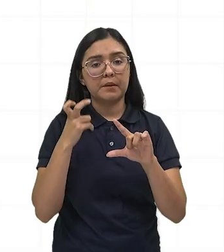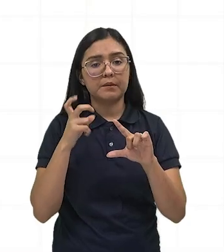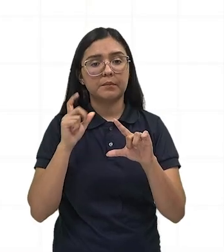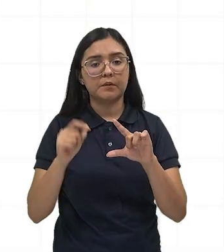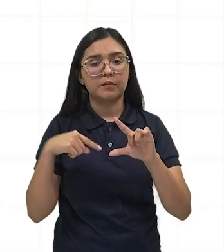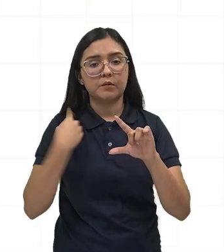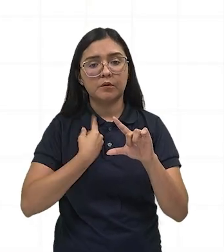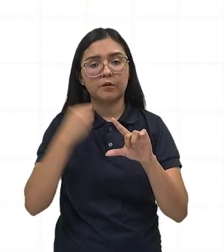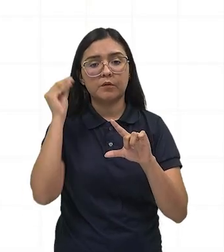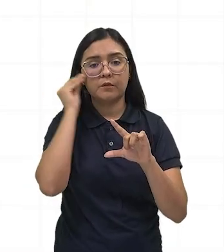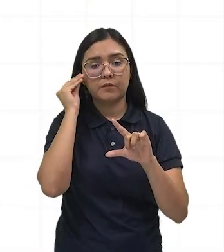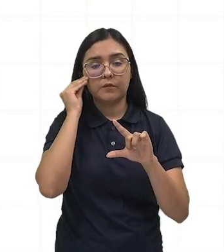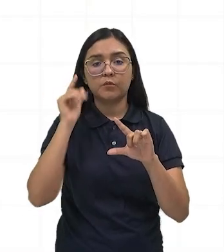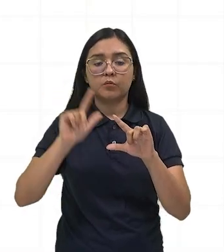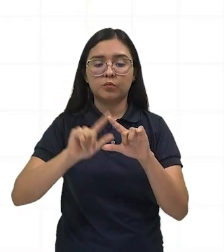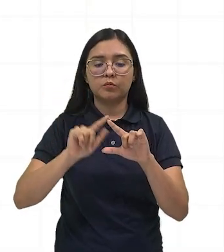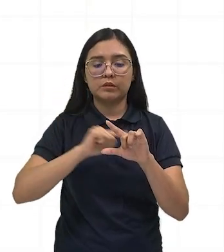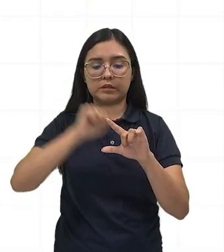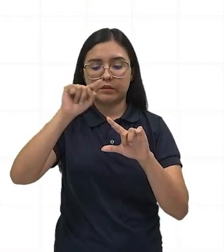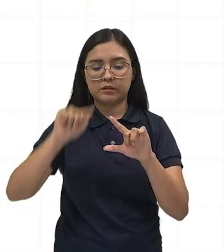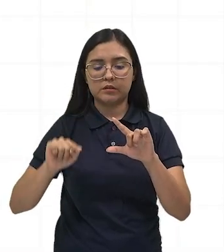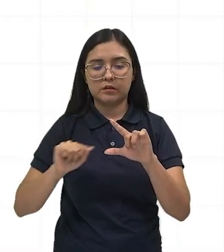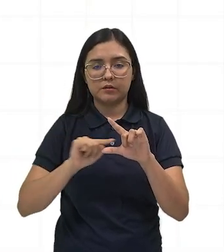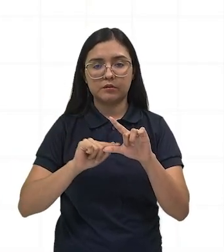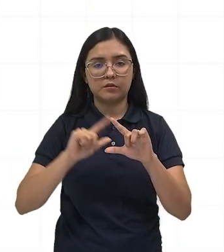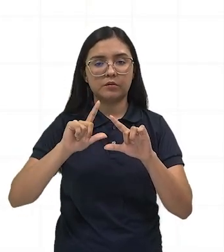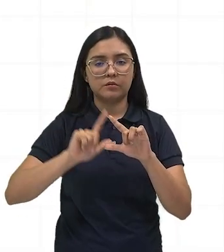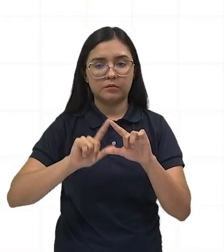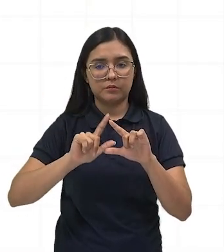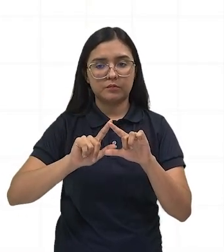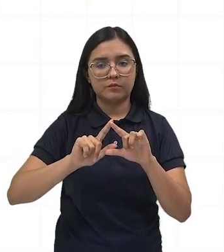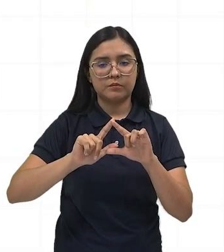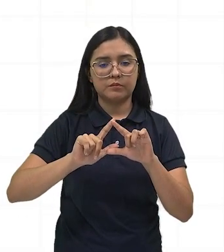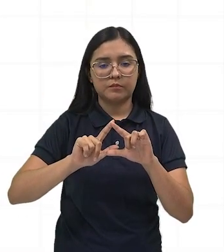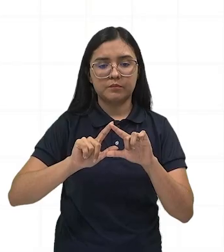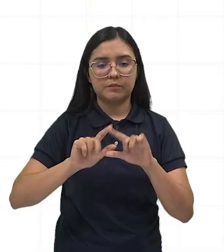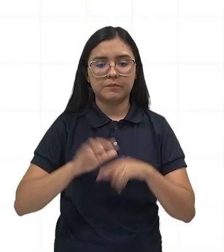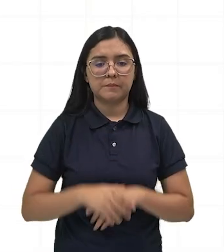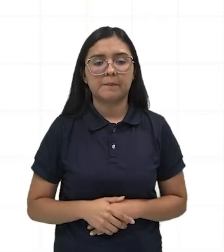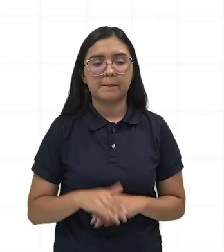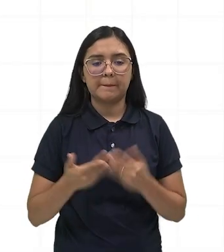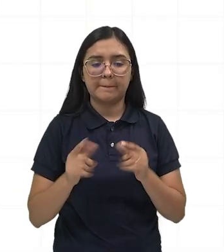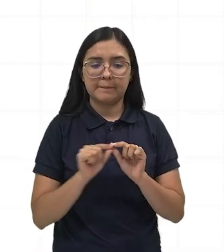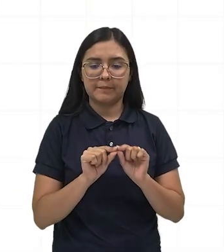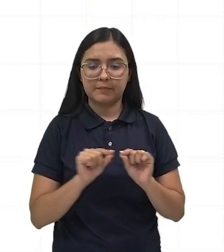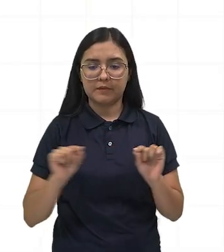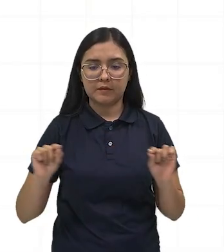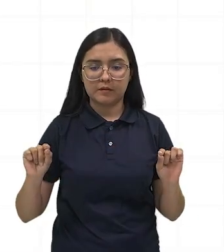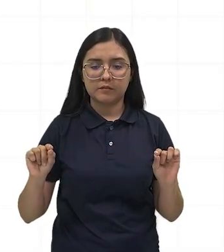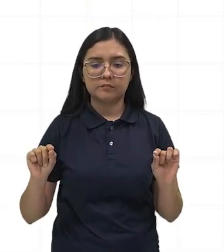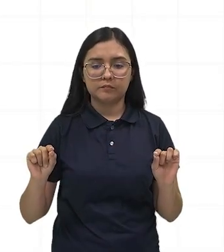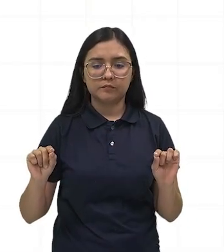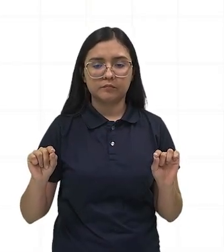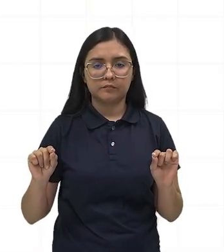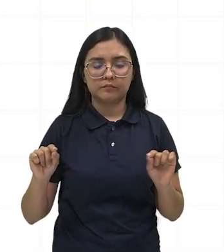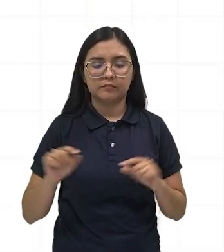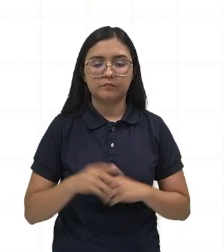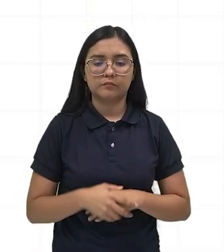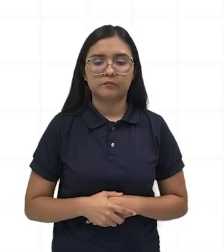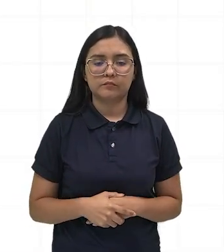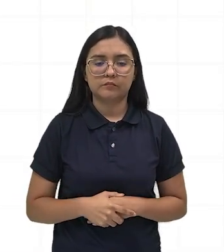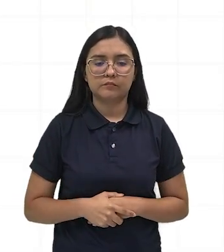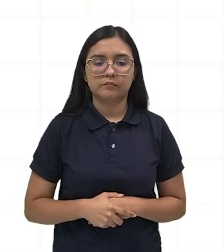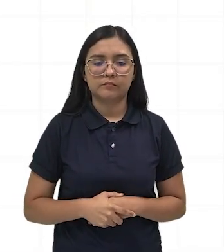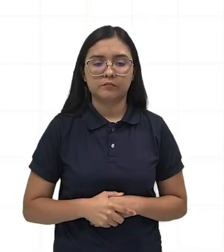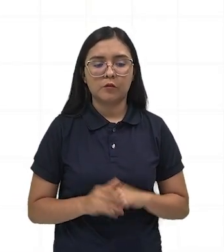estamos visualizando em um triângulo. Ok? Então, aqui, ó, nós temos um segmento que vai